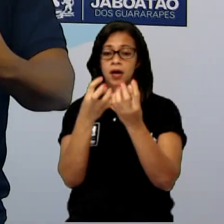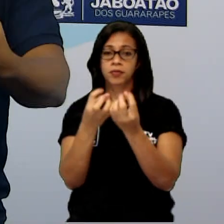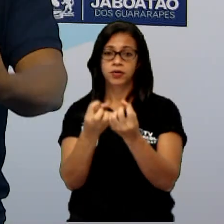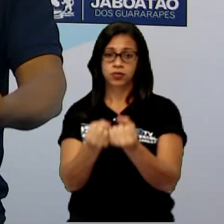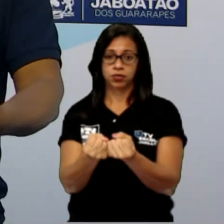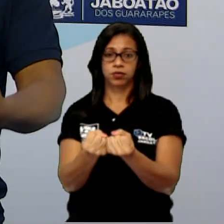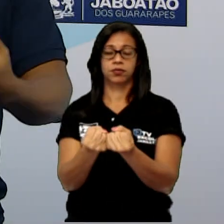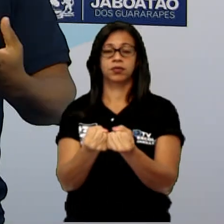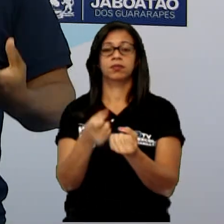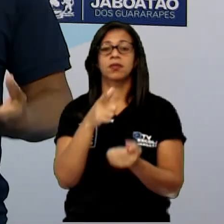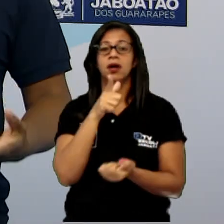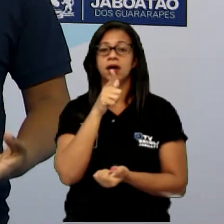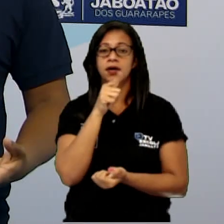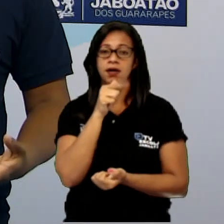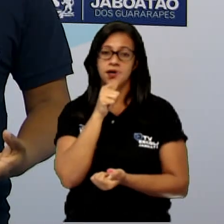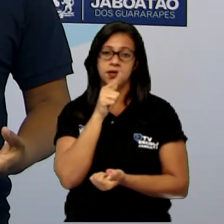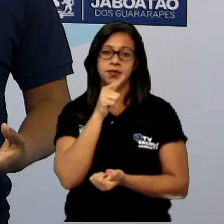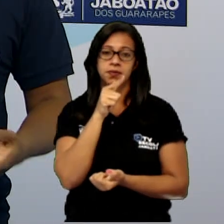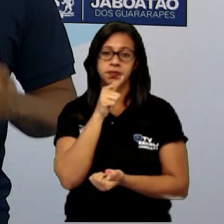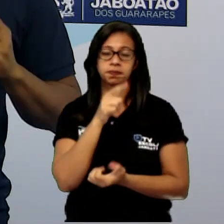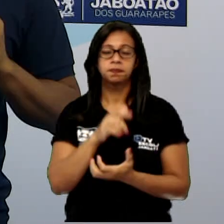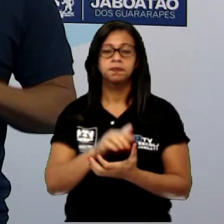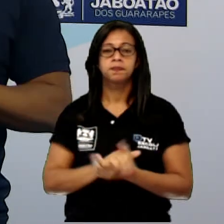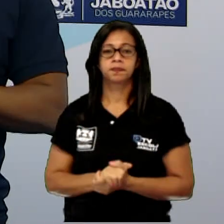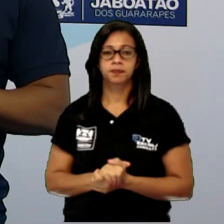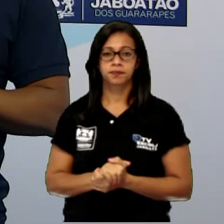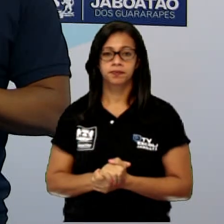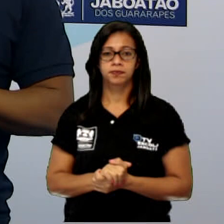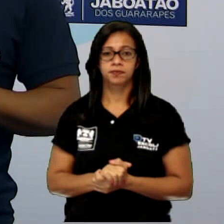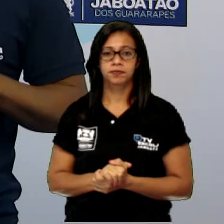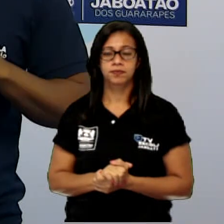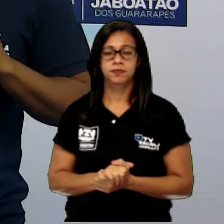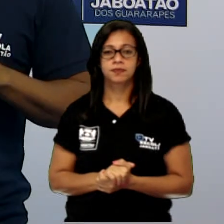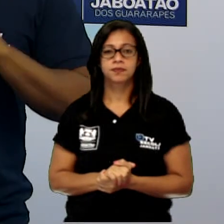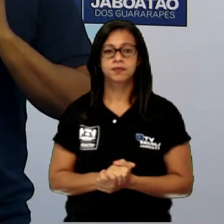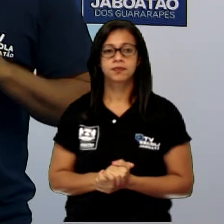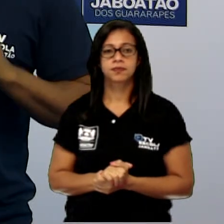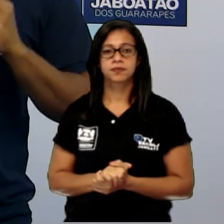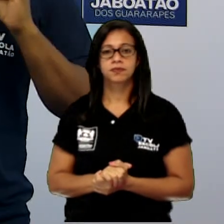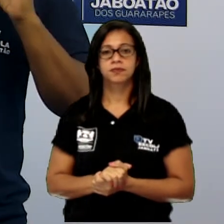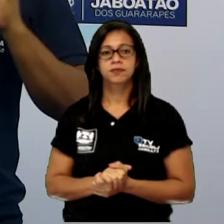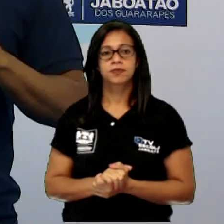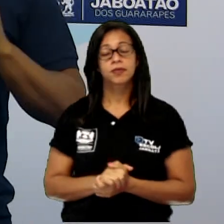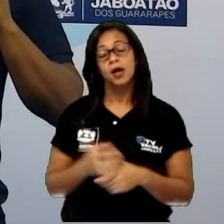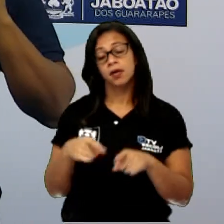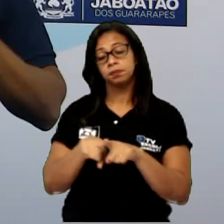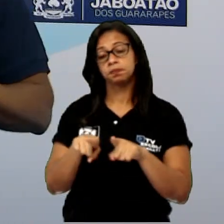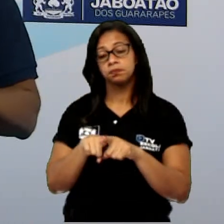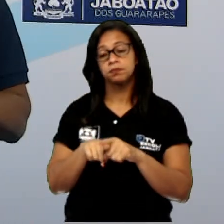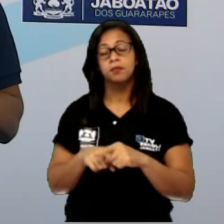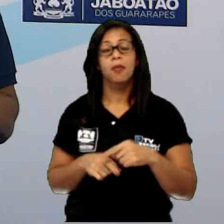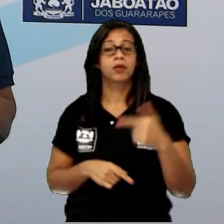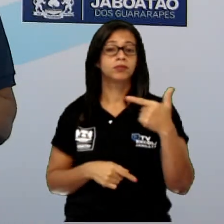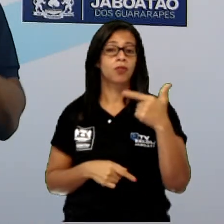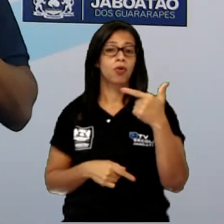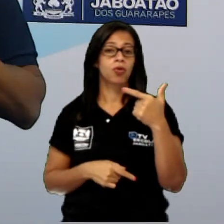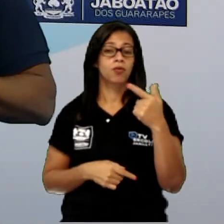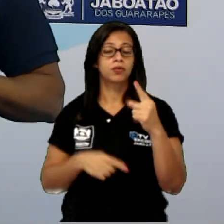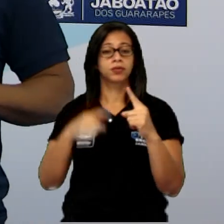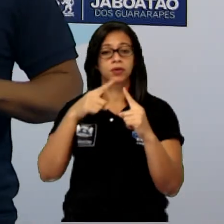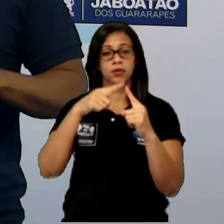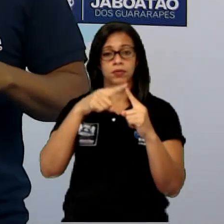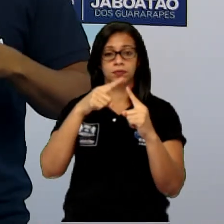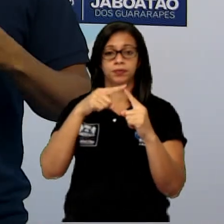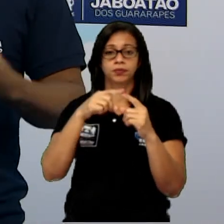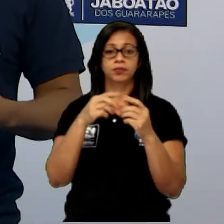os nutrientes no solo. Vamos agora ver mais dois tipos de solo, que é o